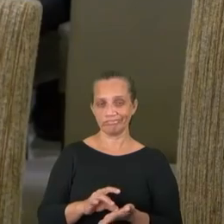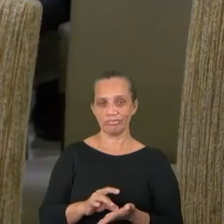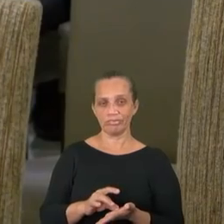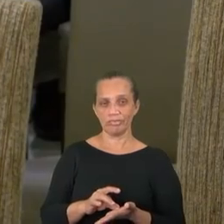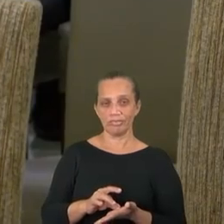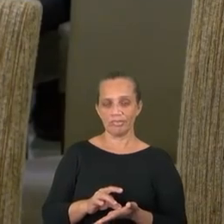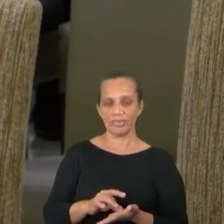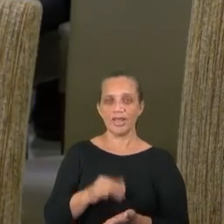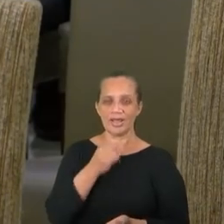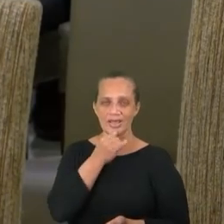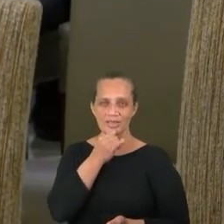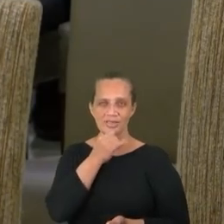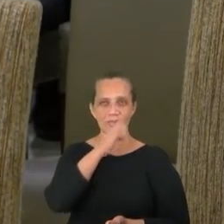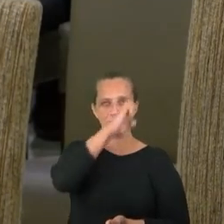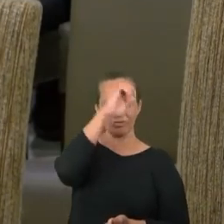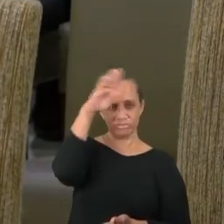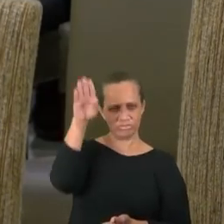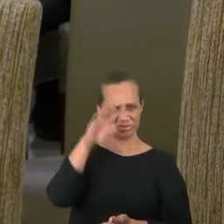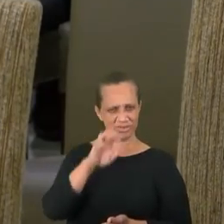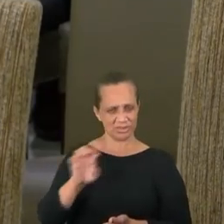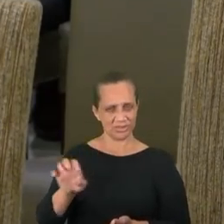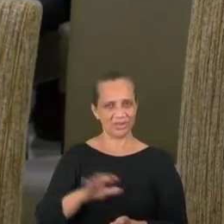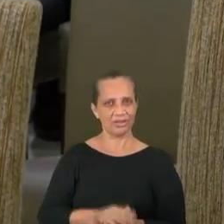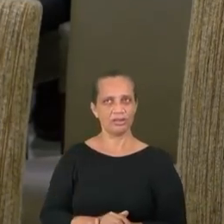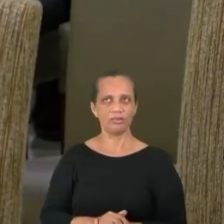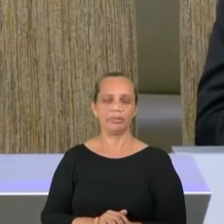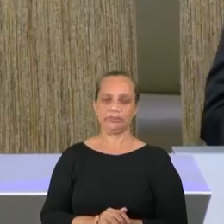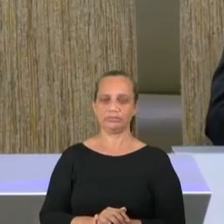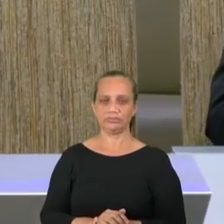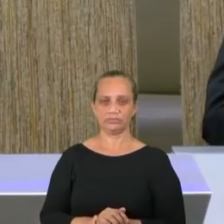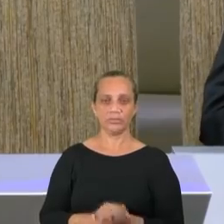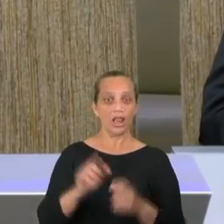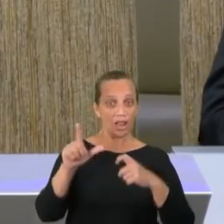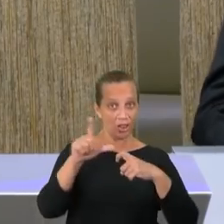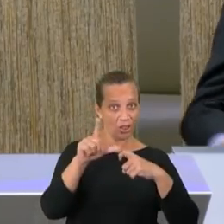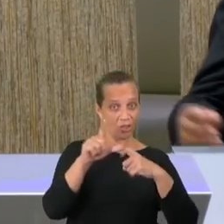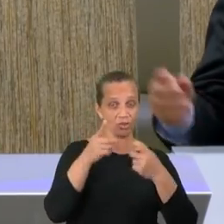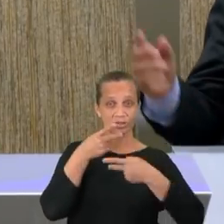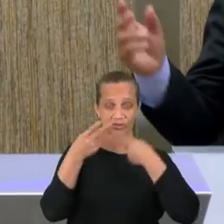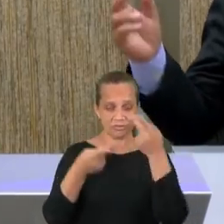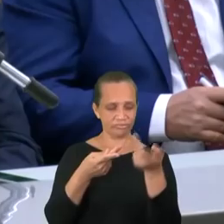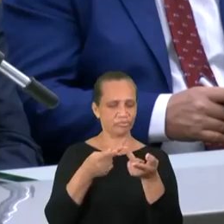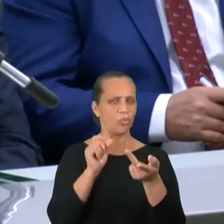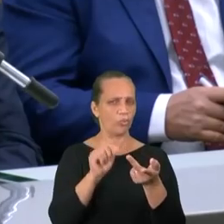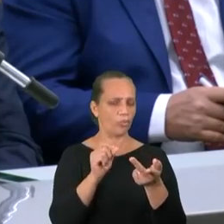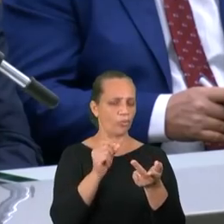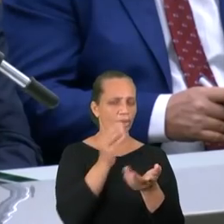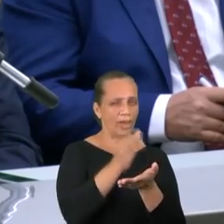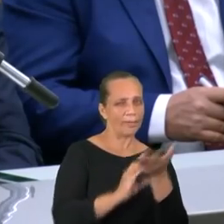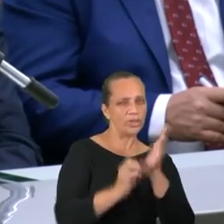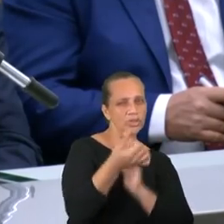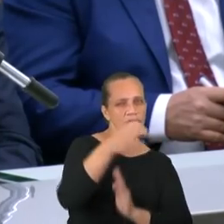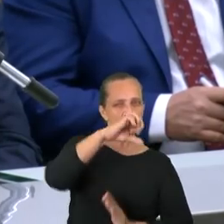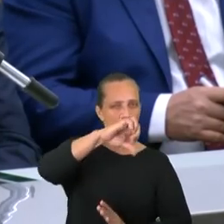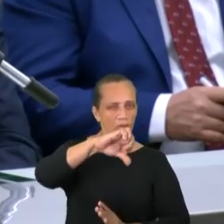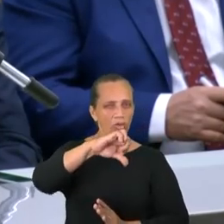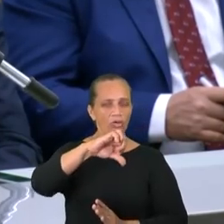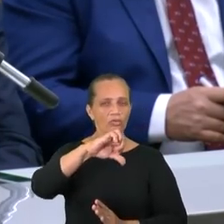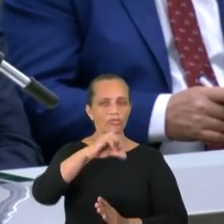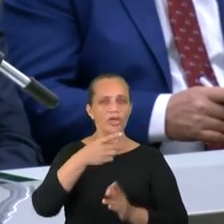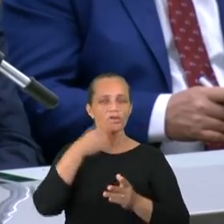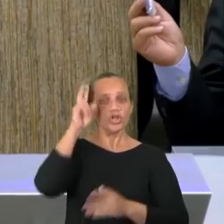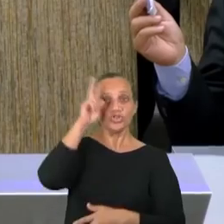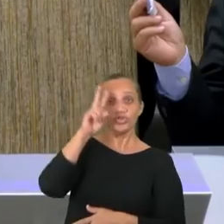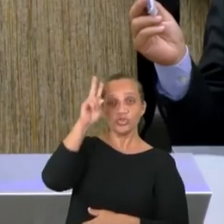Zaqueu, por exemplo, Zaqueu, Lucas 19, conta a história de